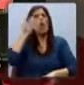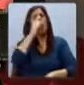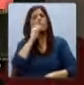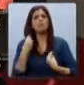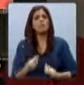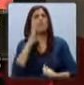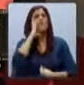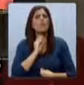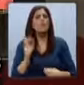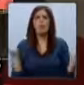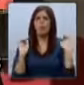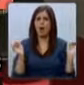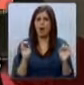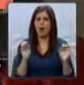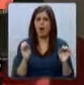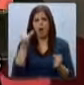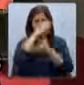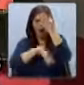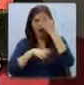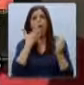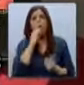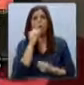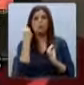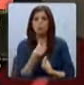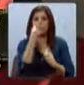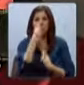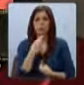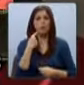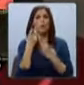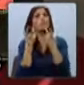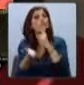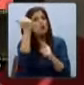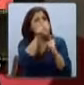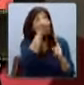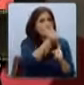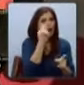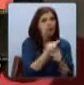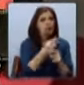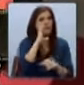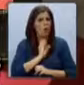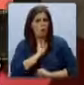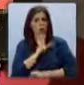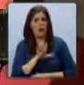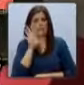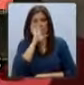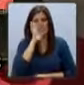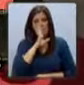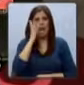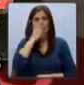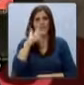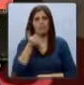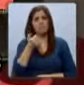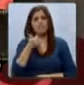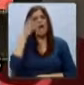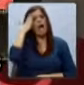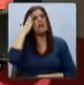vergonha nenhuma ser bom aluno não é vergonha ser bom aluno e ter bons resultados quando temos 15 anos achamos muita graça sentarnos da